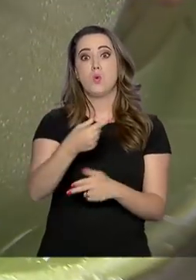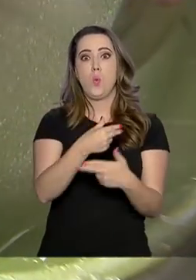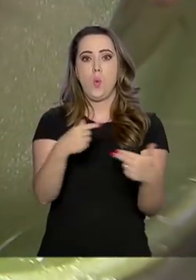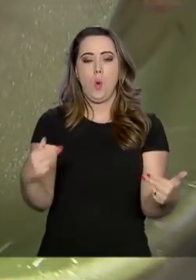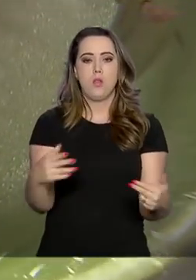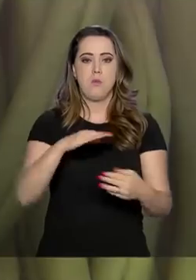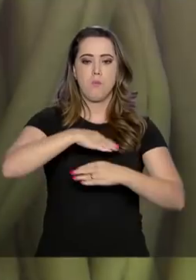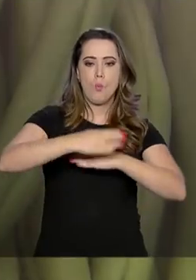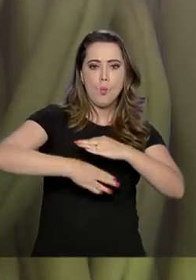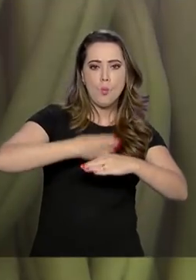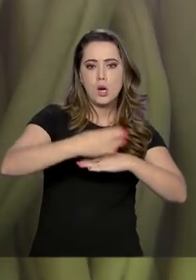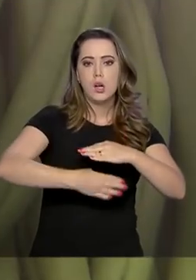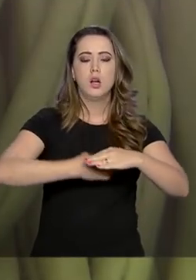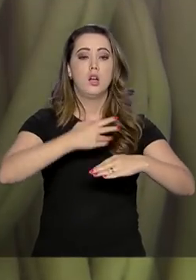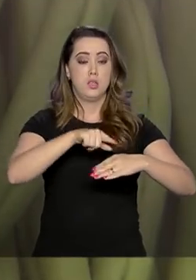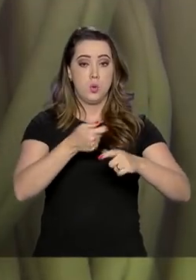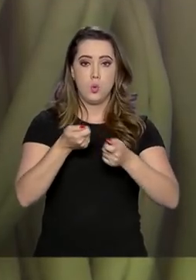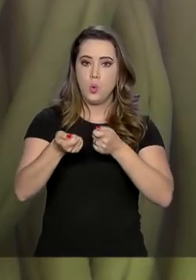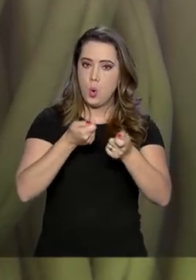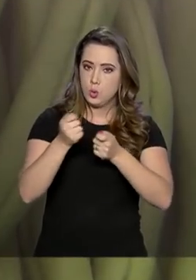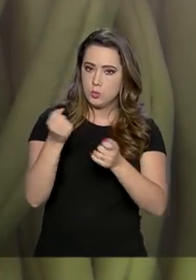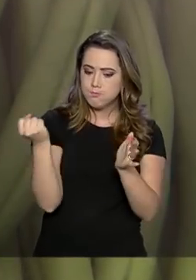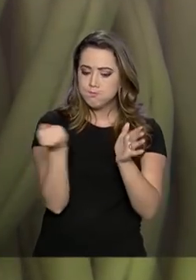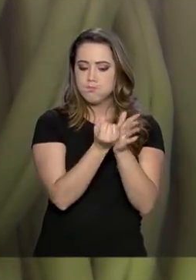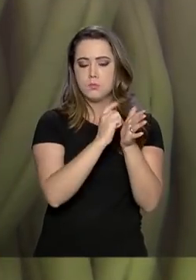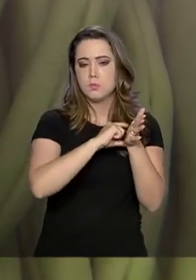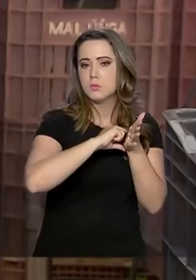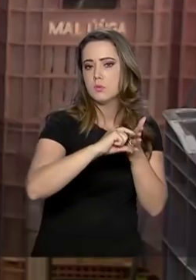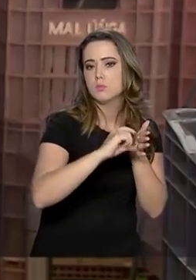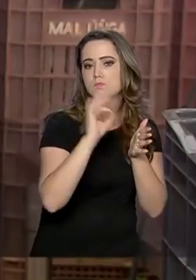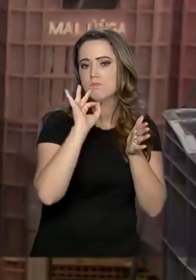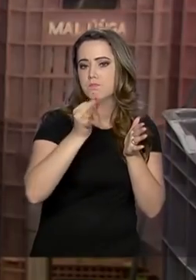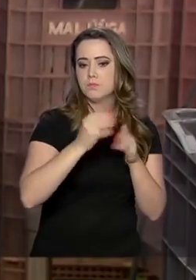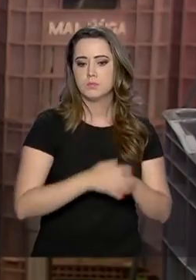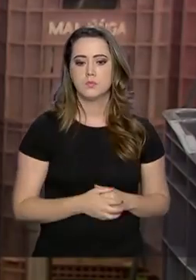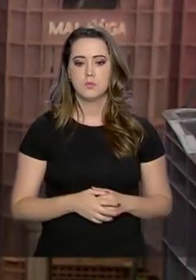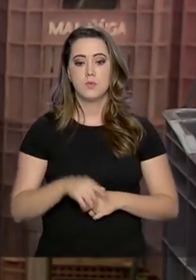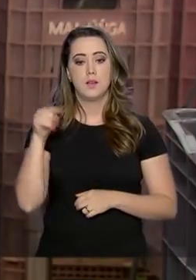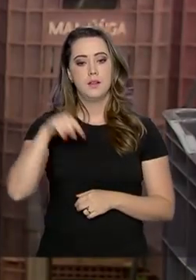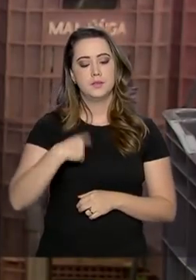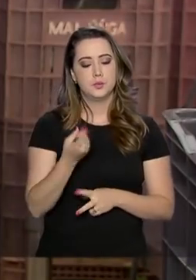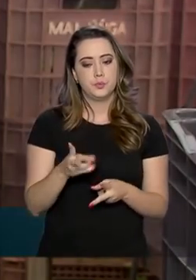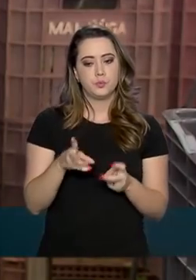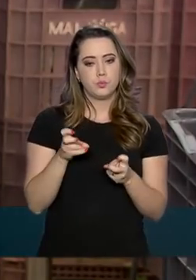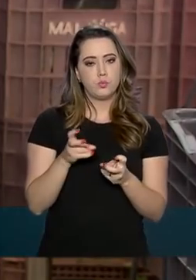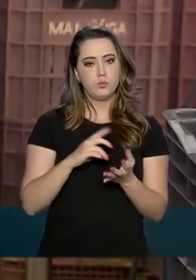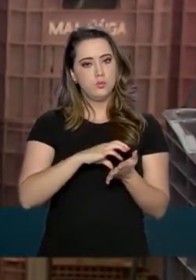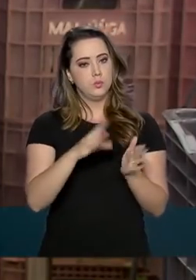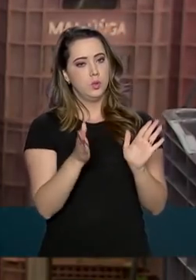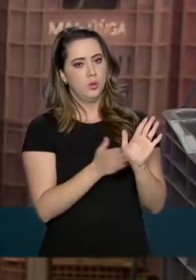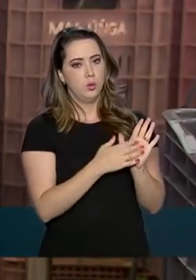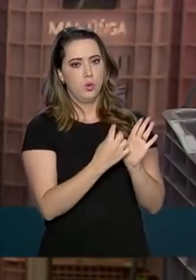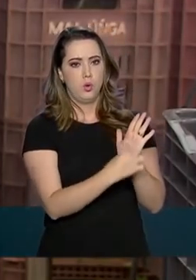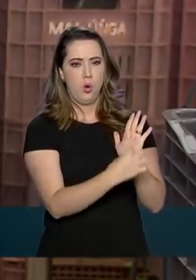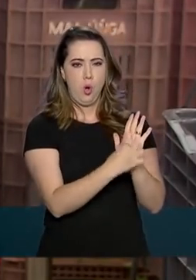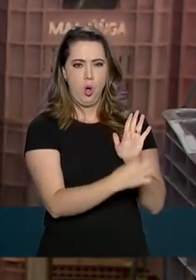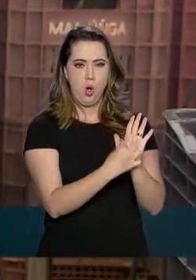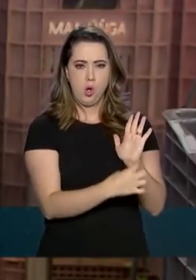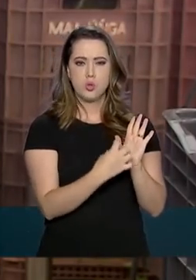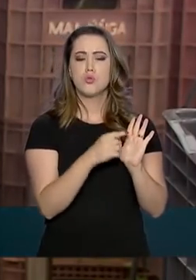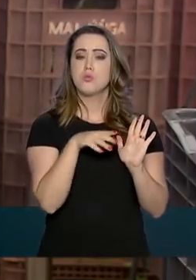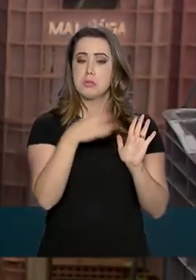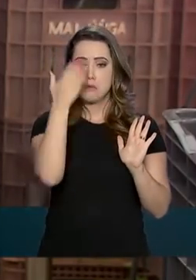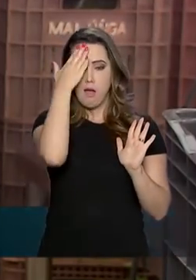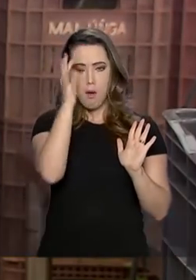embalados e com um controle de qualidade rigoroso. Aqui é observado o código, a rastabilidade,